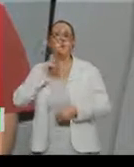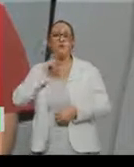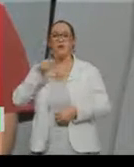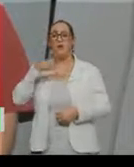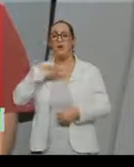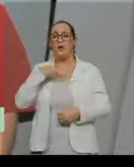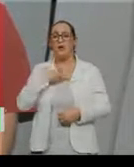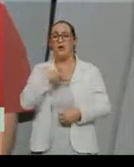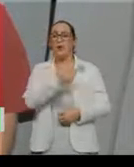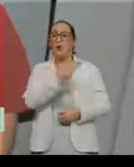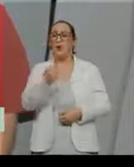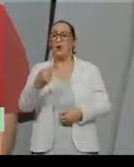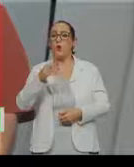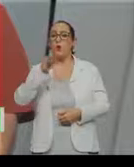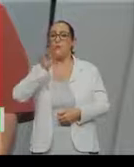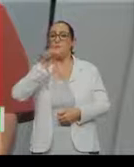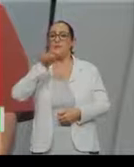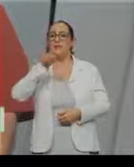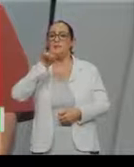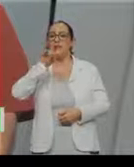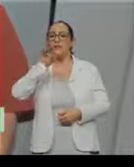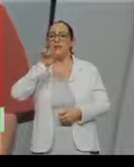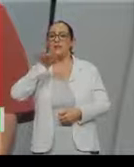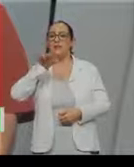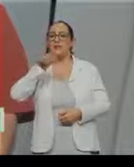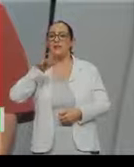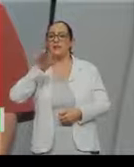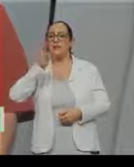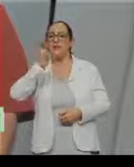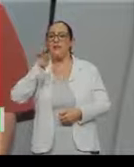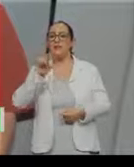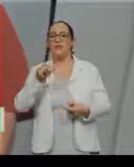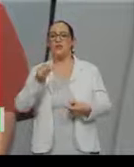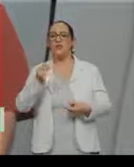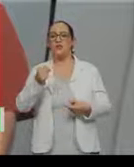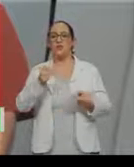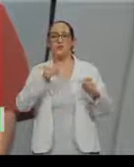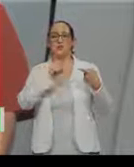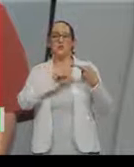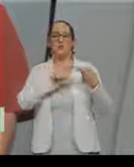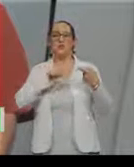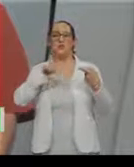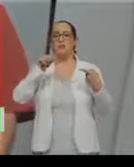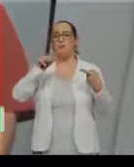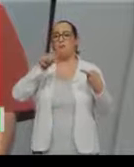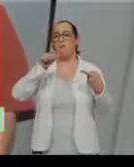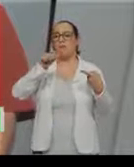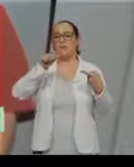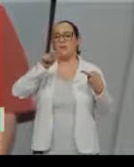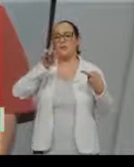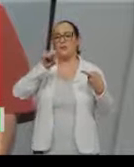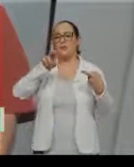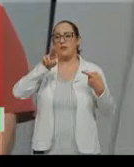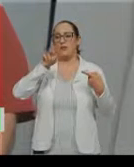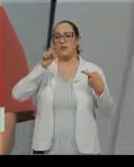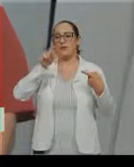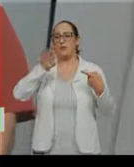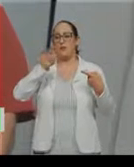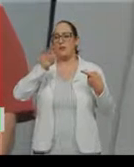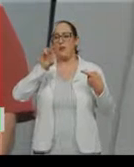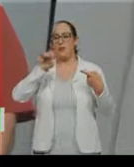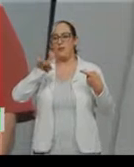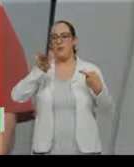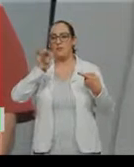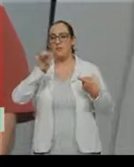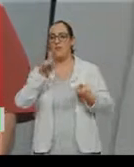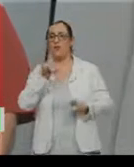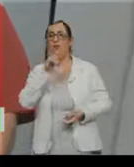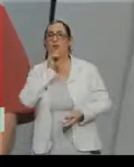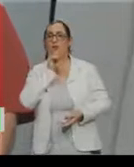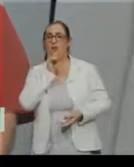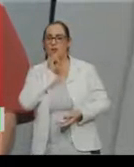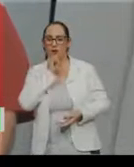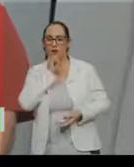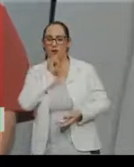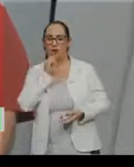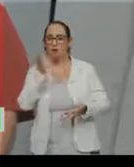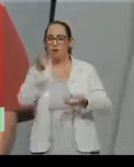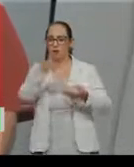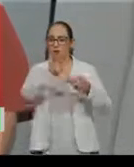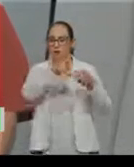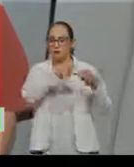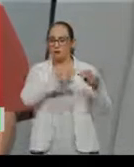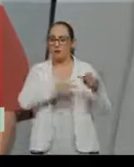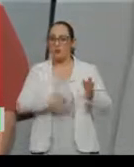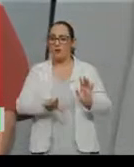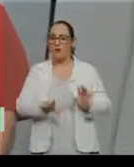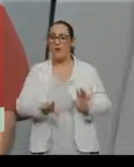Borba Gato, Anhanguera, são todos nomes de bandeirantes. As monções eram expedições que saíam